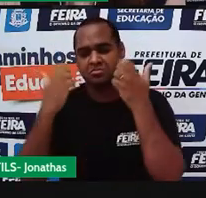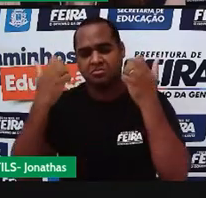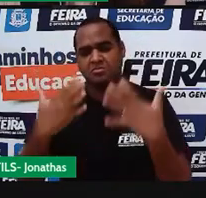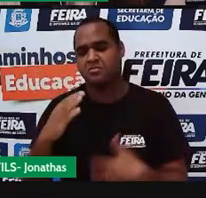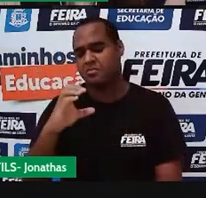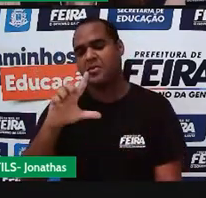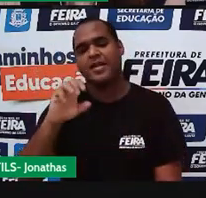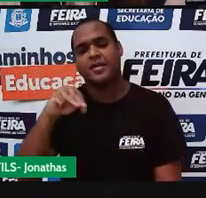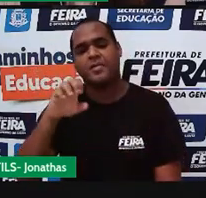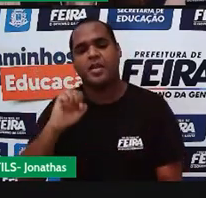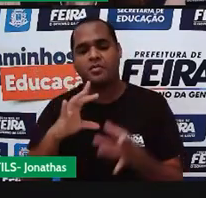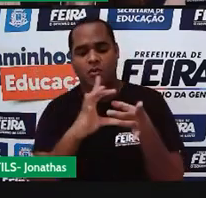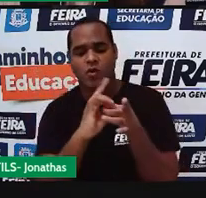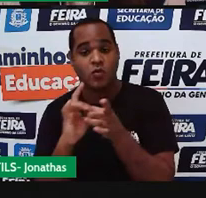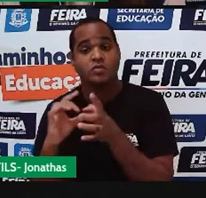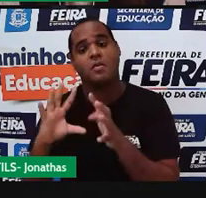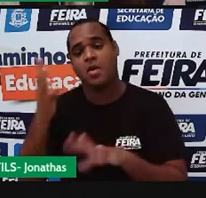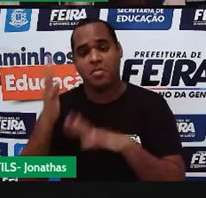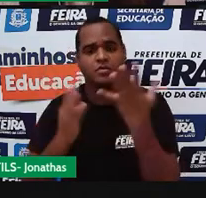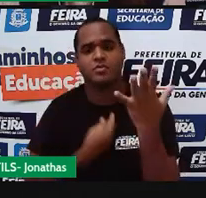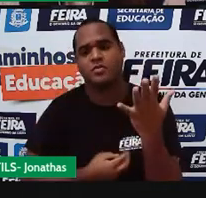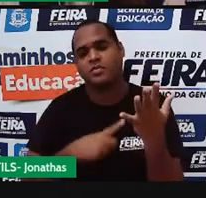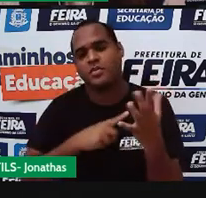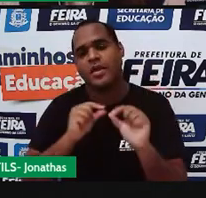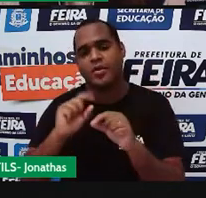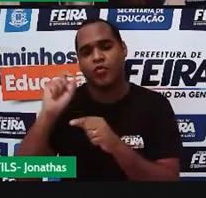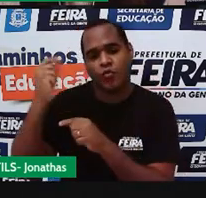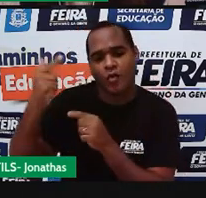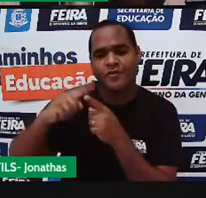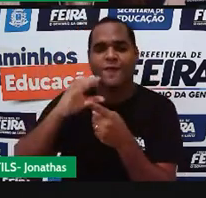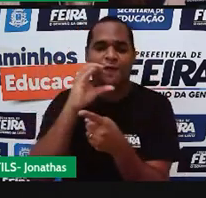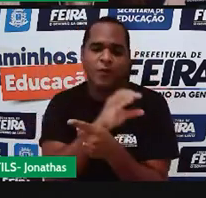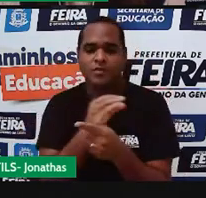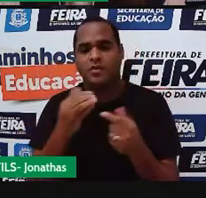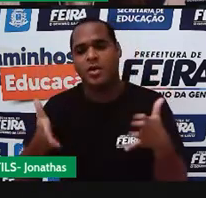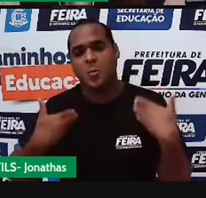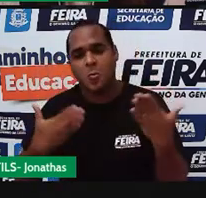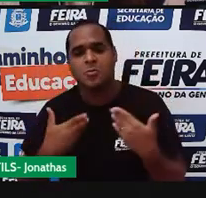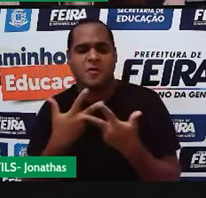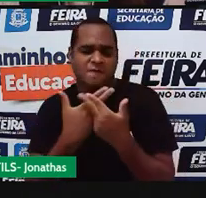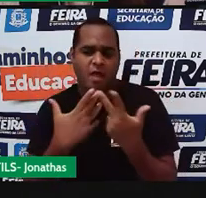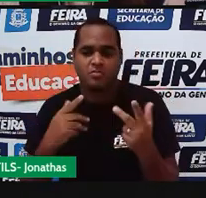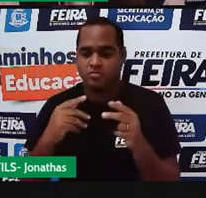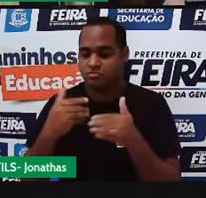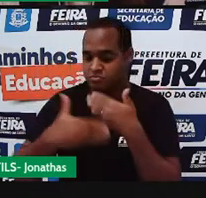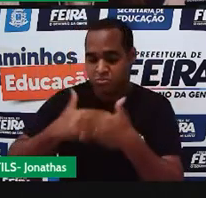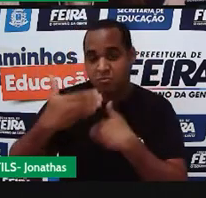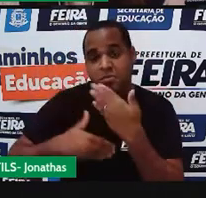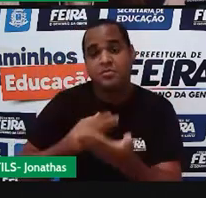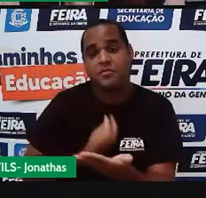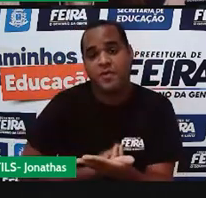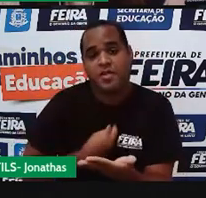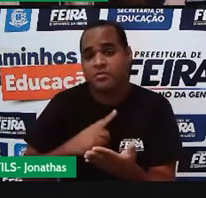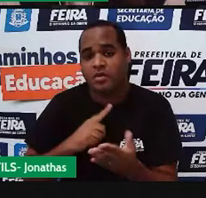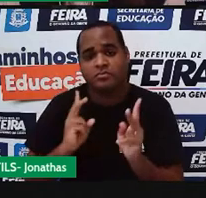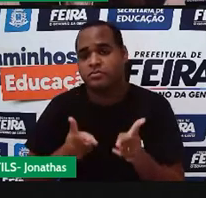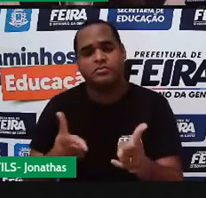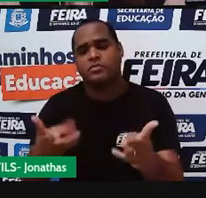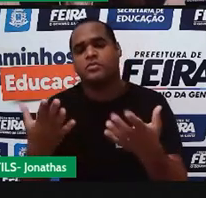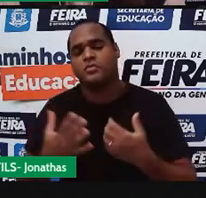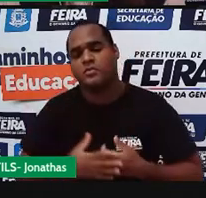o clima é o conjunto de condições atmosféricas que ocorrem em um lugar por um longo período de tempo